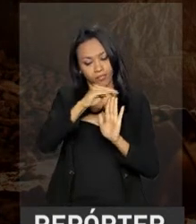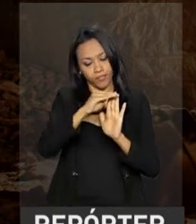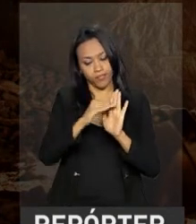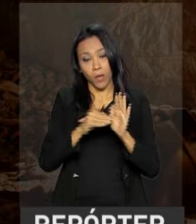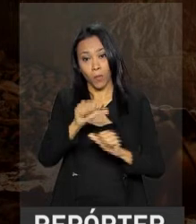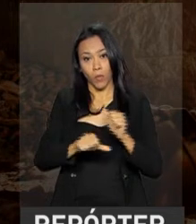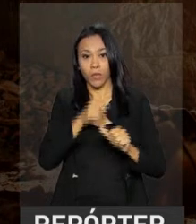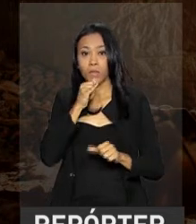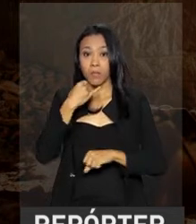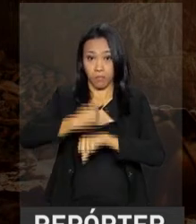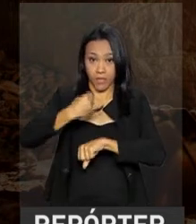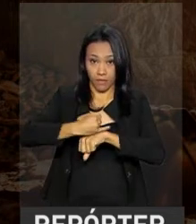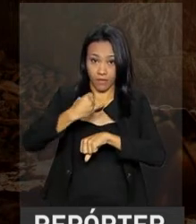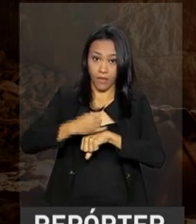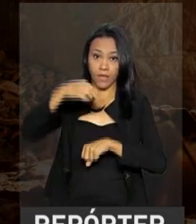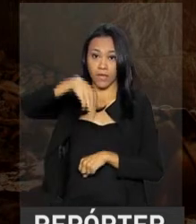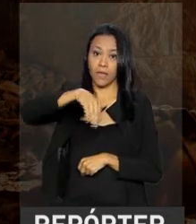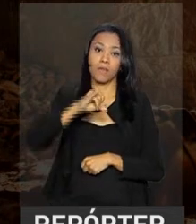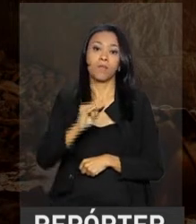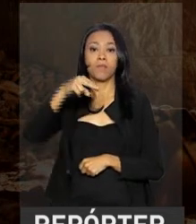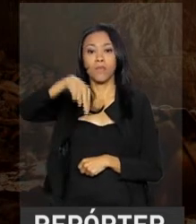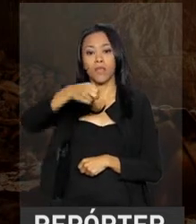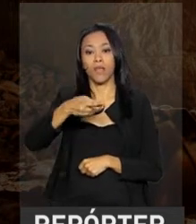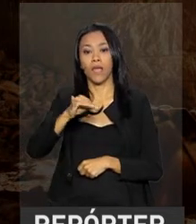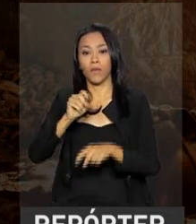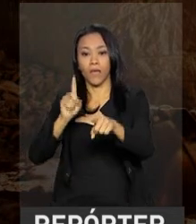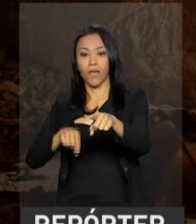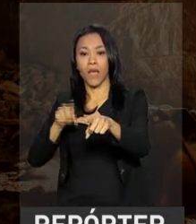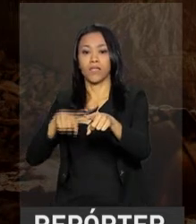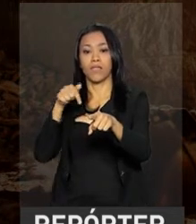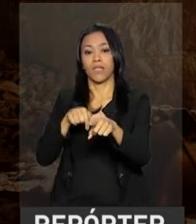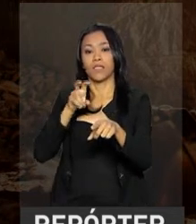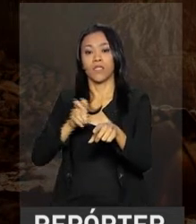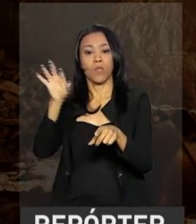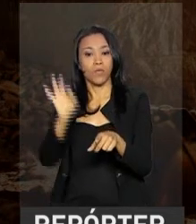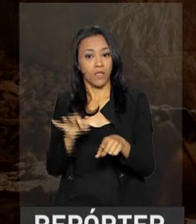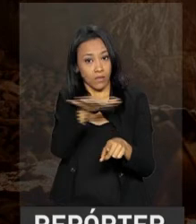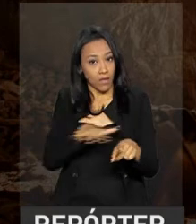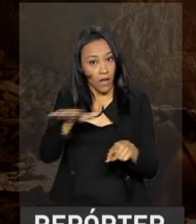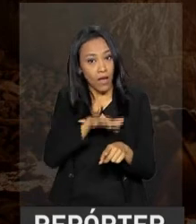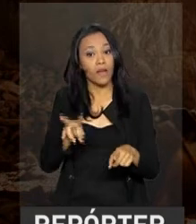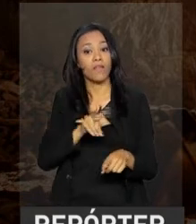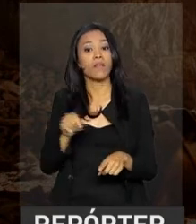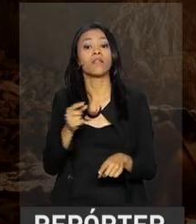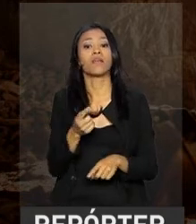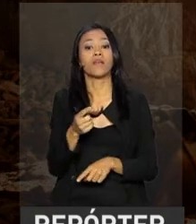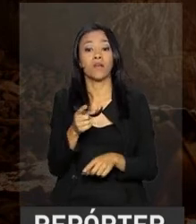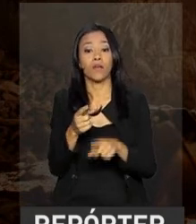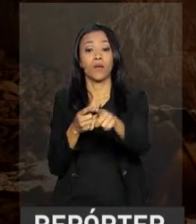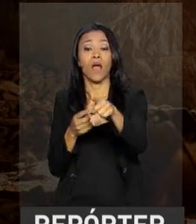minério de ferro por exemplo que responde por 75% das exportações do setor vai ter como alíquota